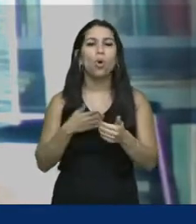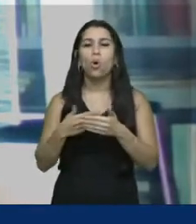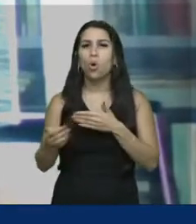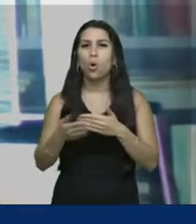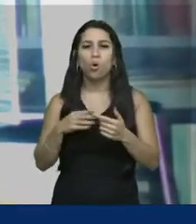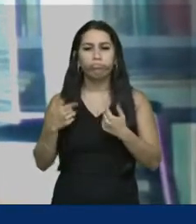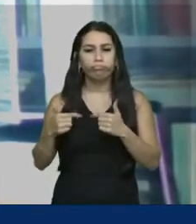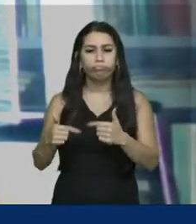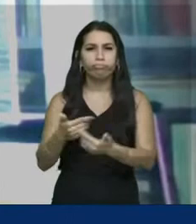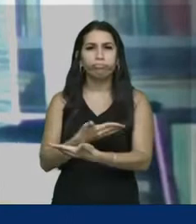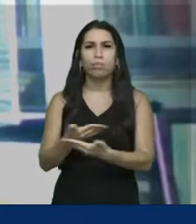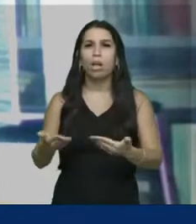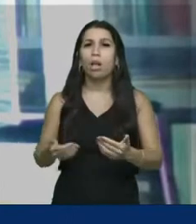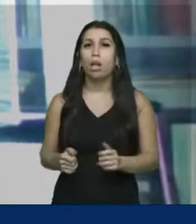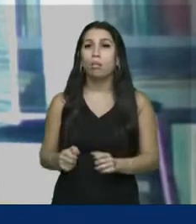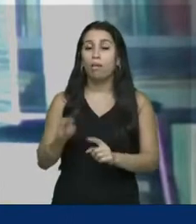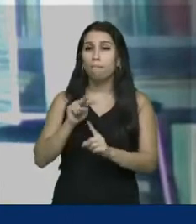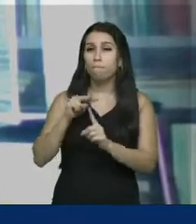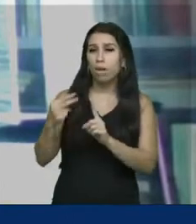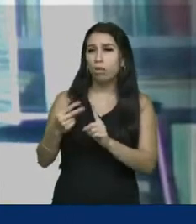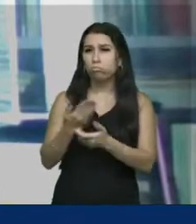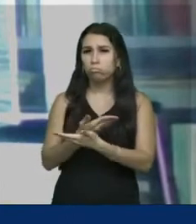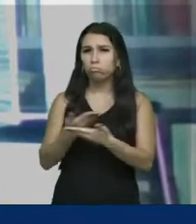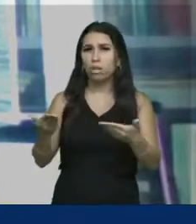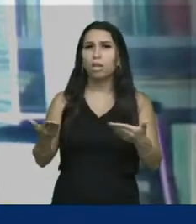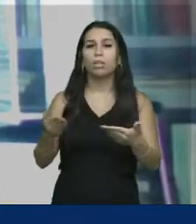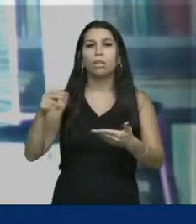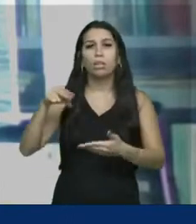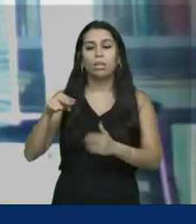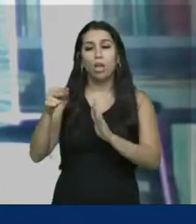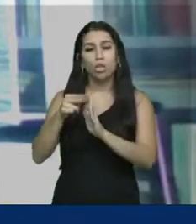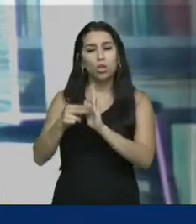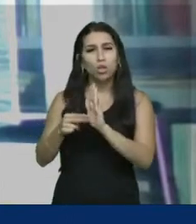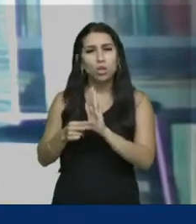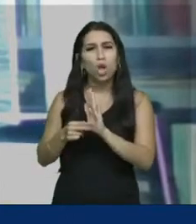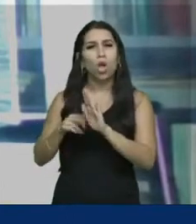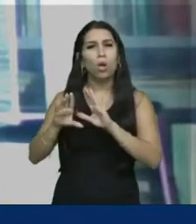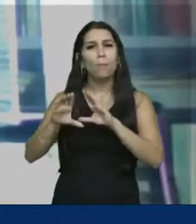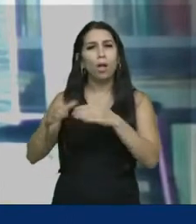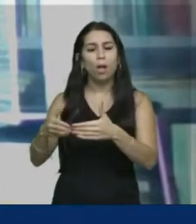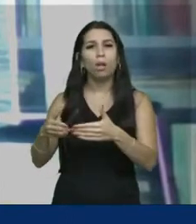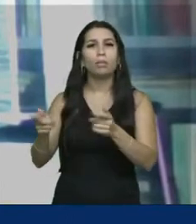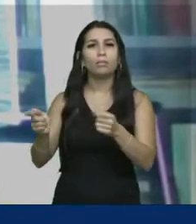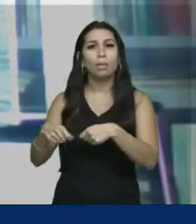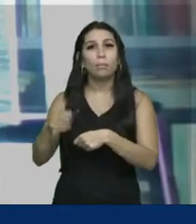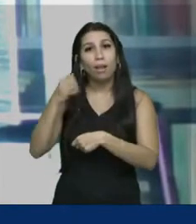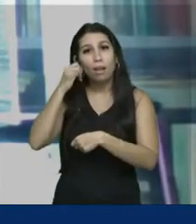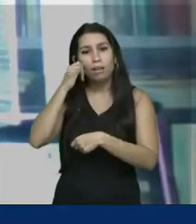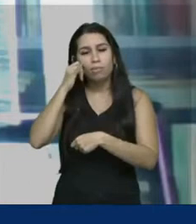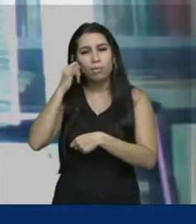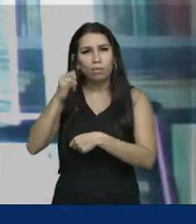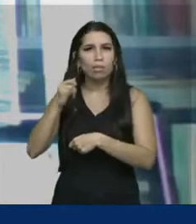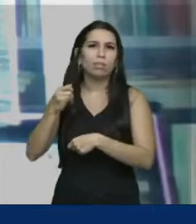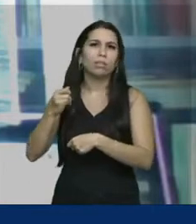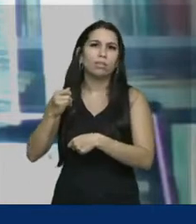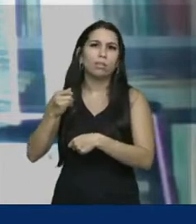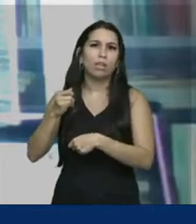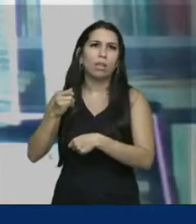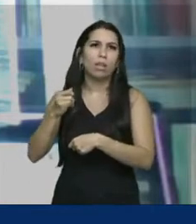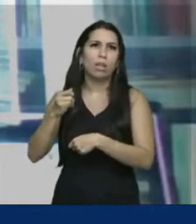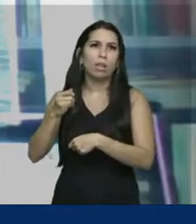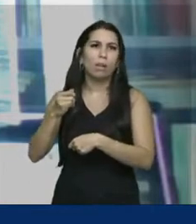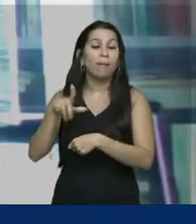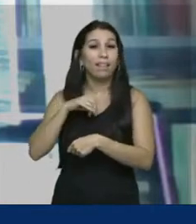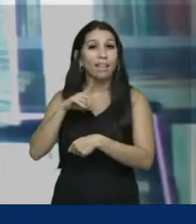demos de previsão por meio de normas coletivas para redução da base de cálculo